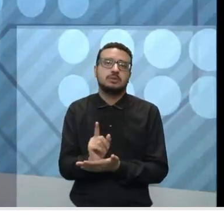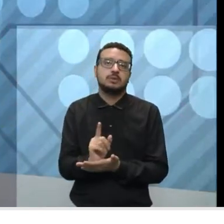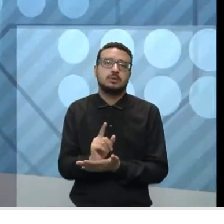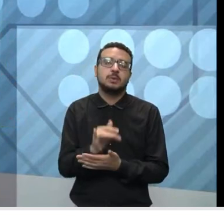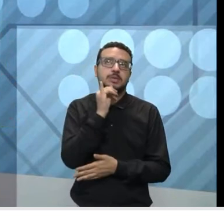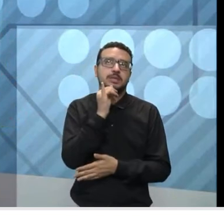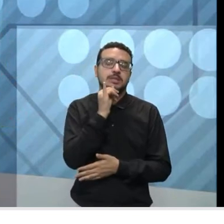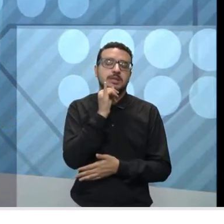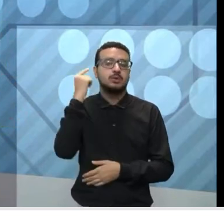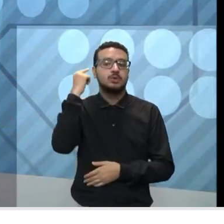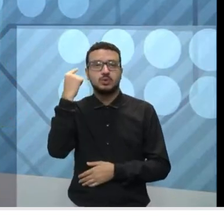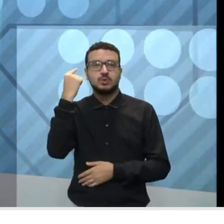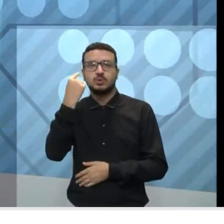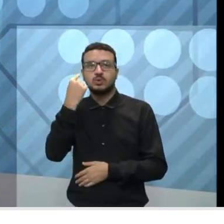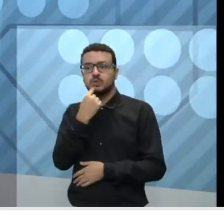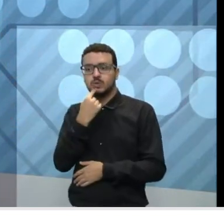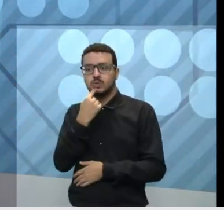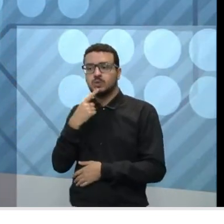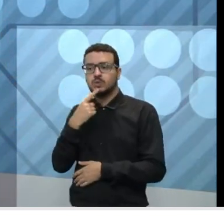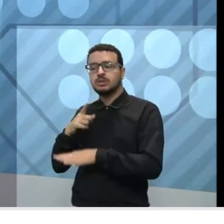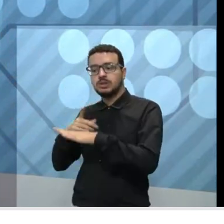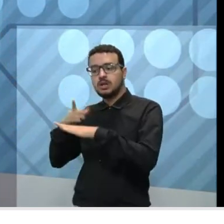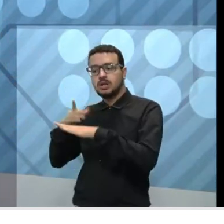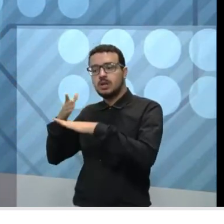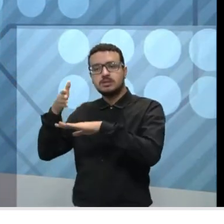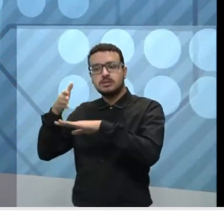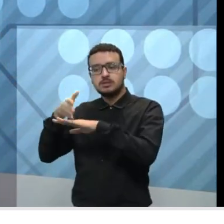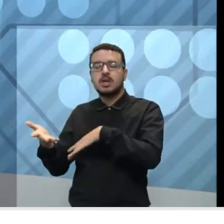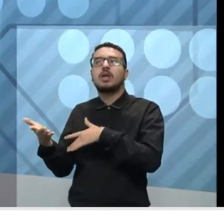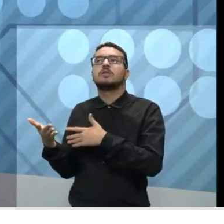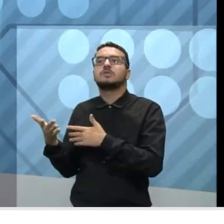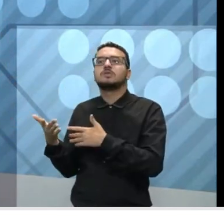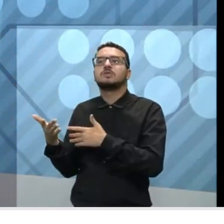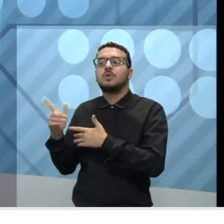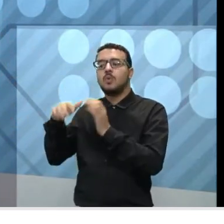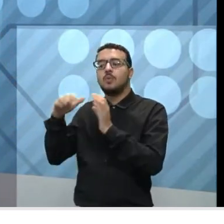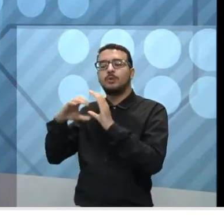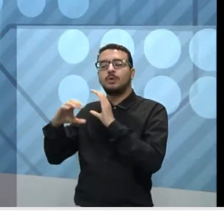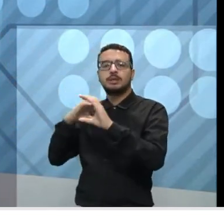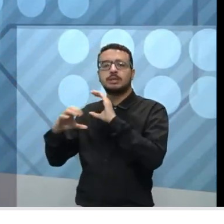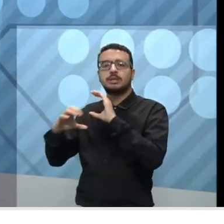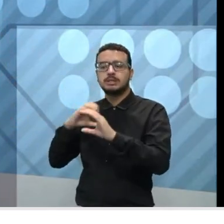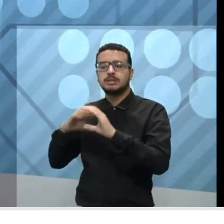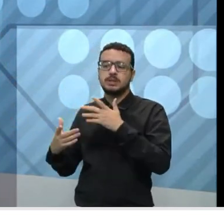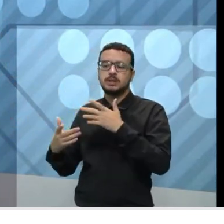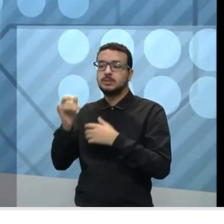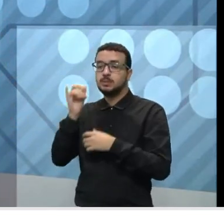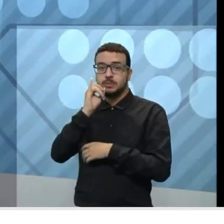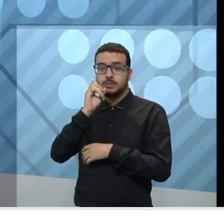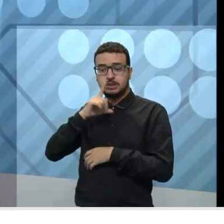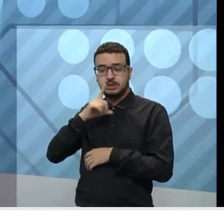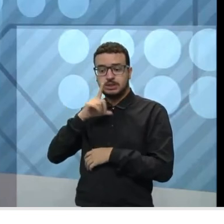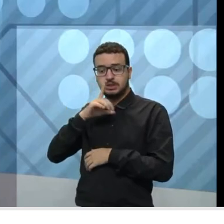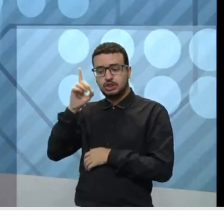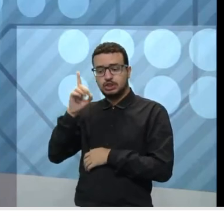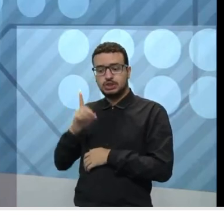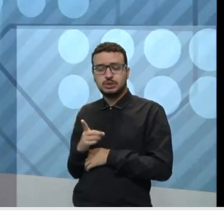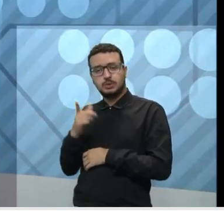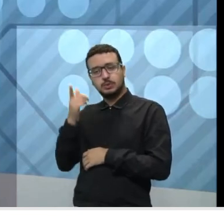comunicação, acesso, por exemplo, teve direito, conseguiu ter acesso a sessões de fonoterapia, acessos a aulas de inglês,